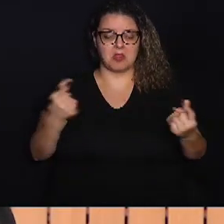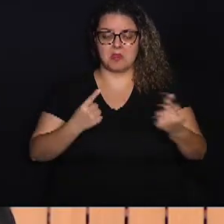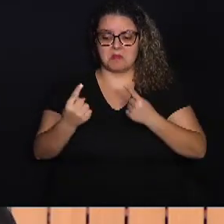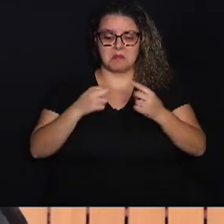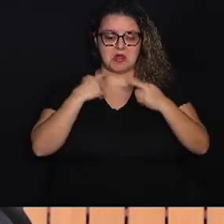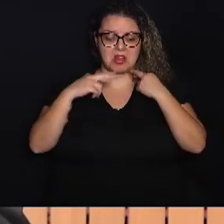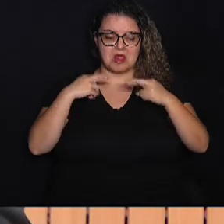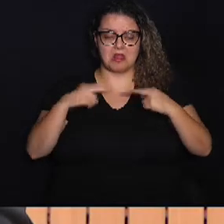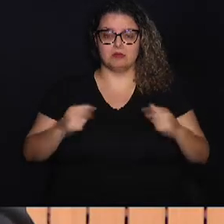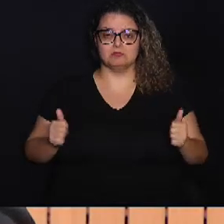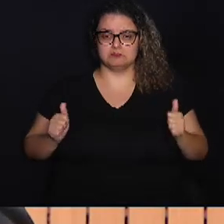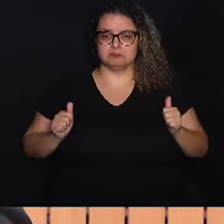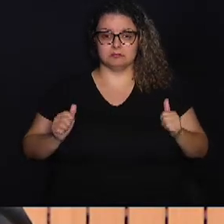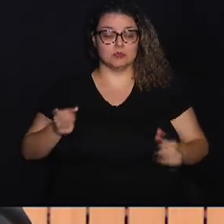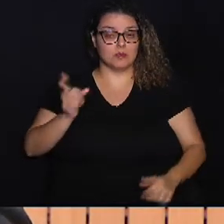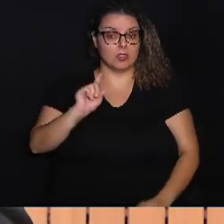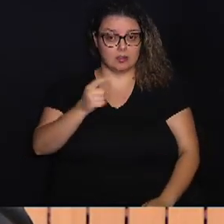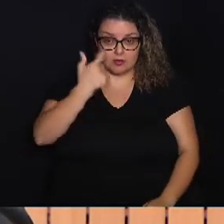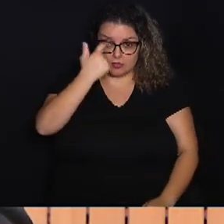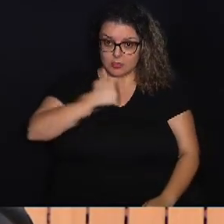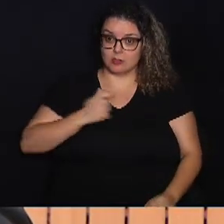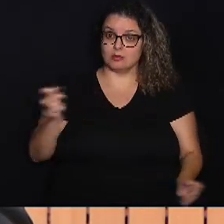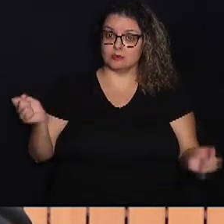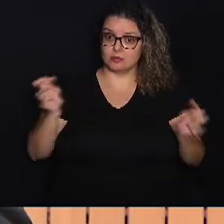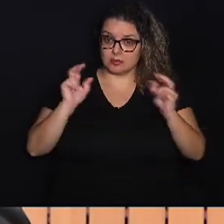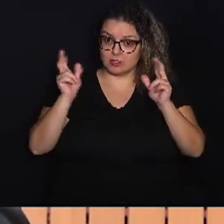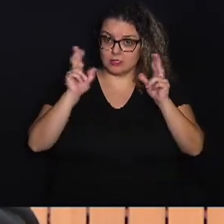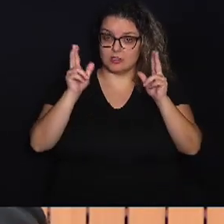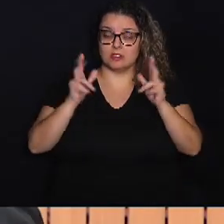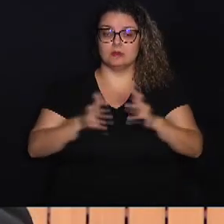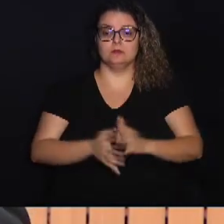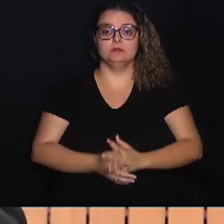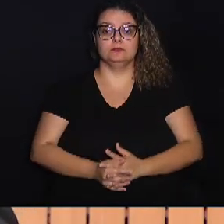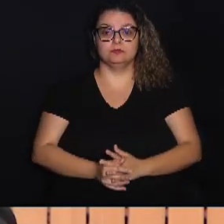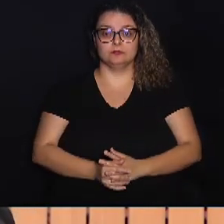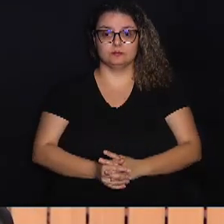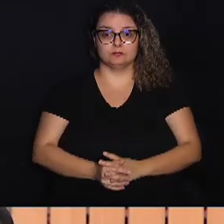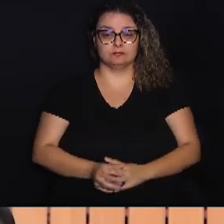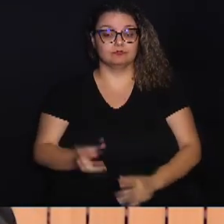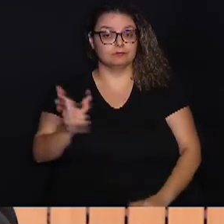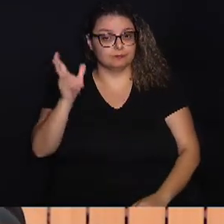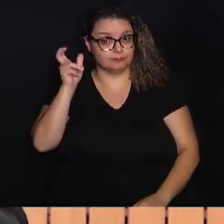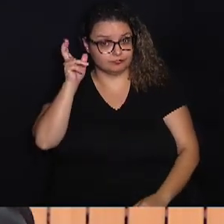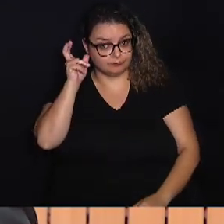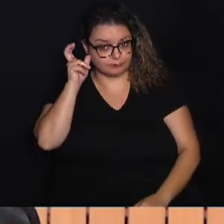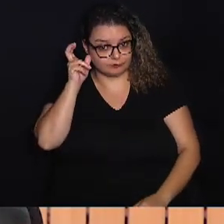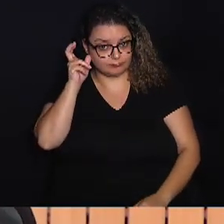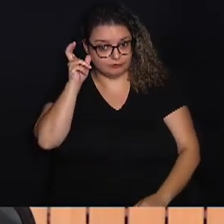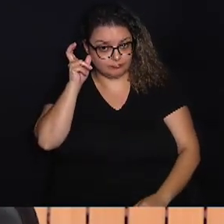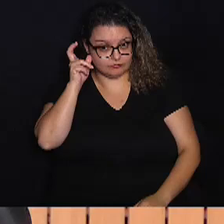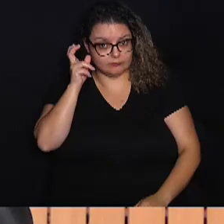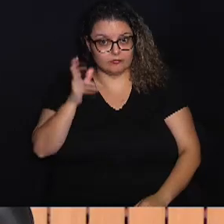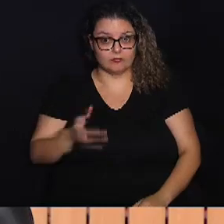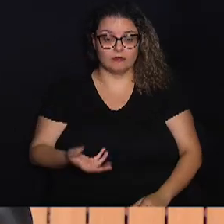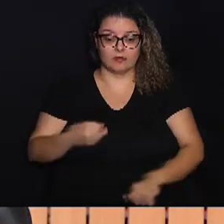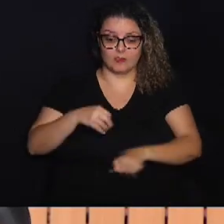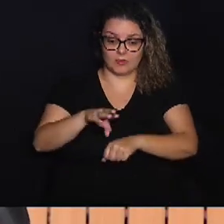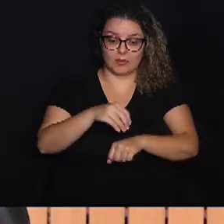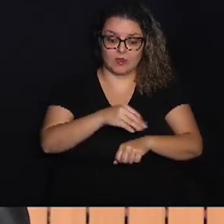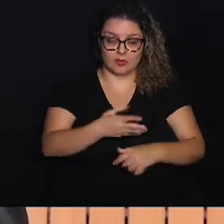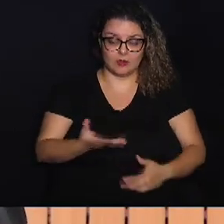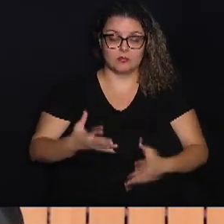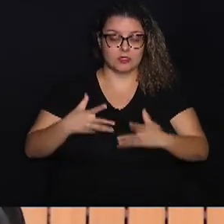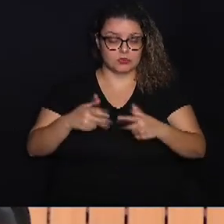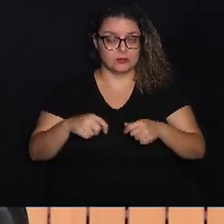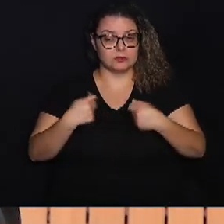população este Vereador está atento não é está de ouvido muito aberto para escutar e para encaminhar aquilo que